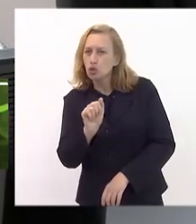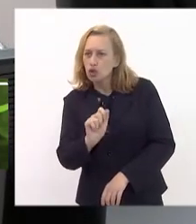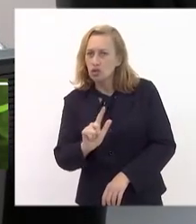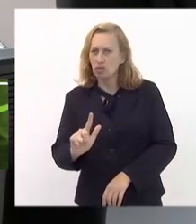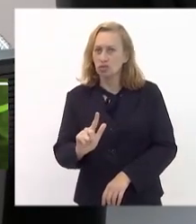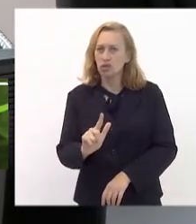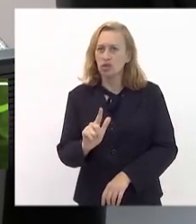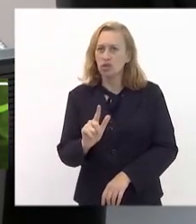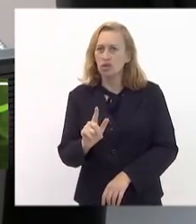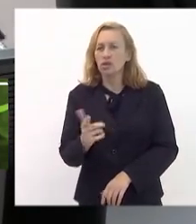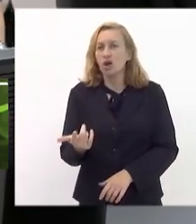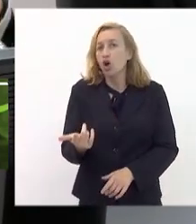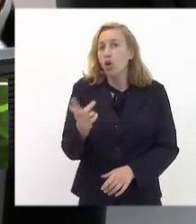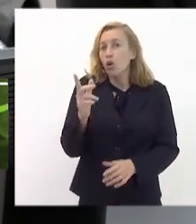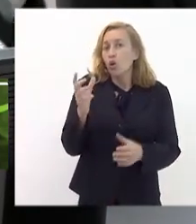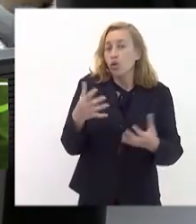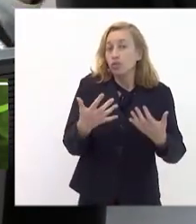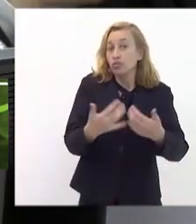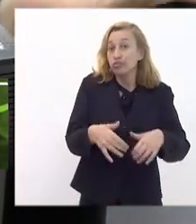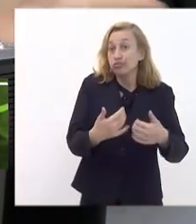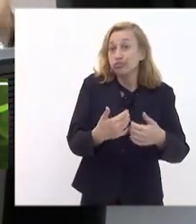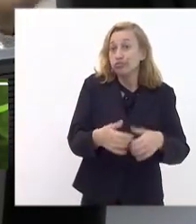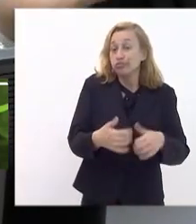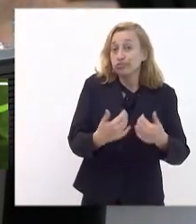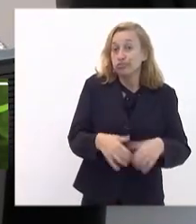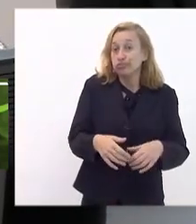centro histórico de Petrópolis